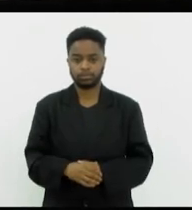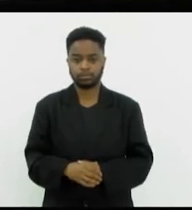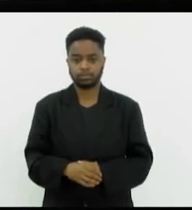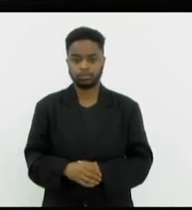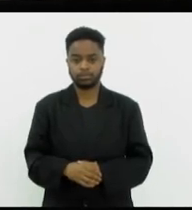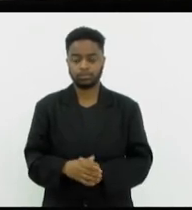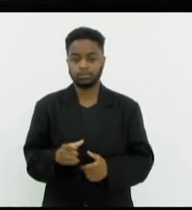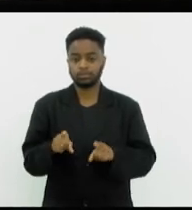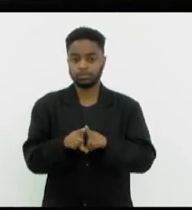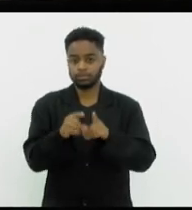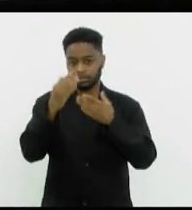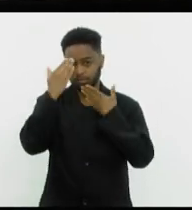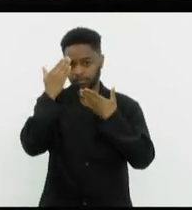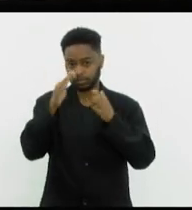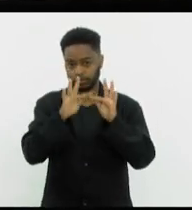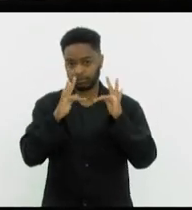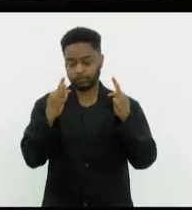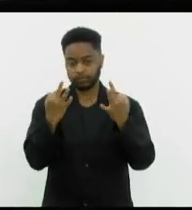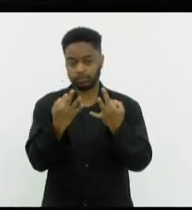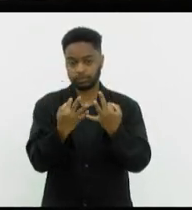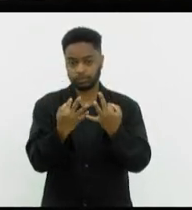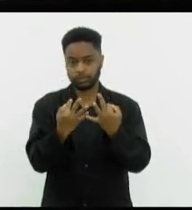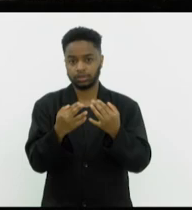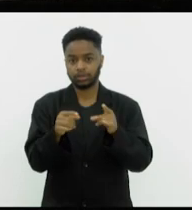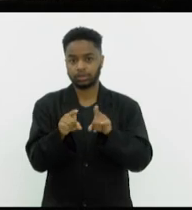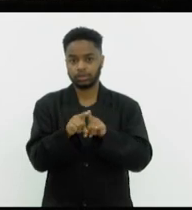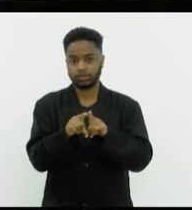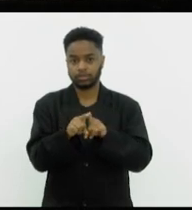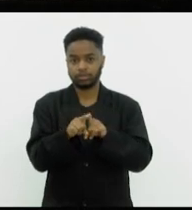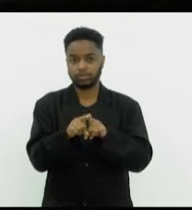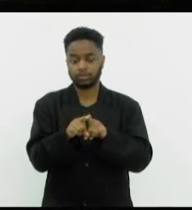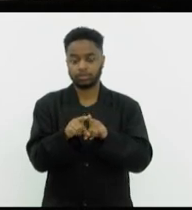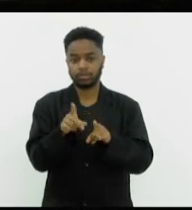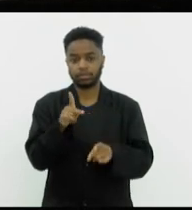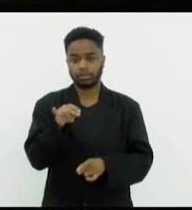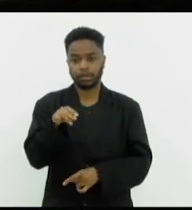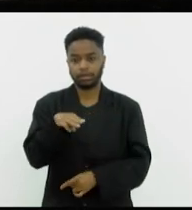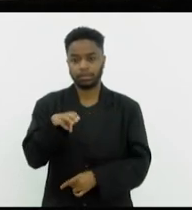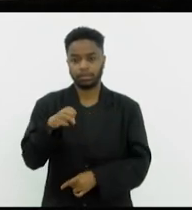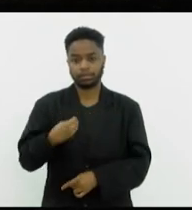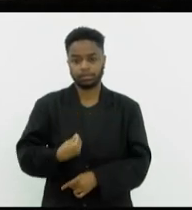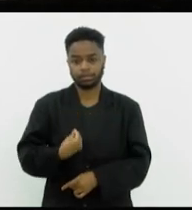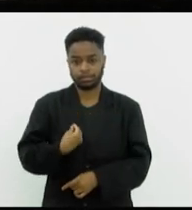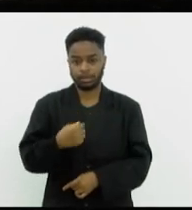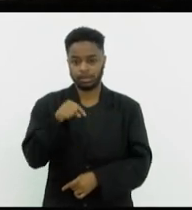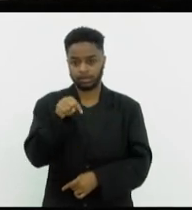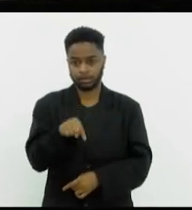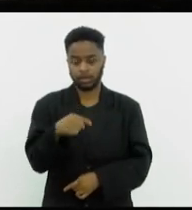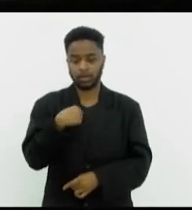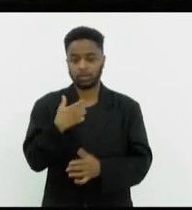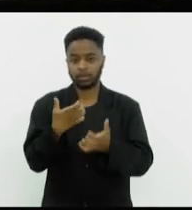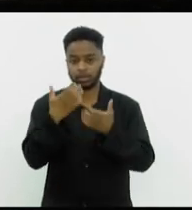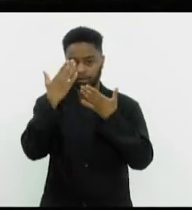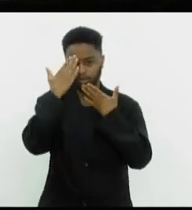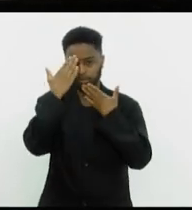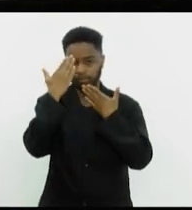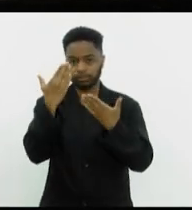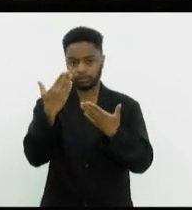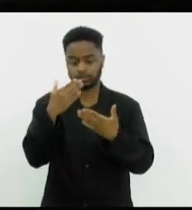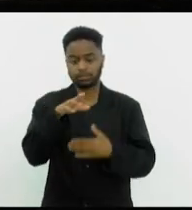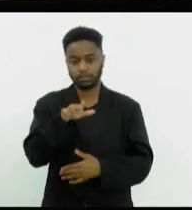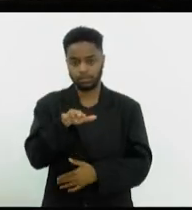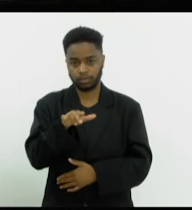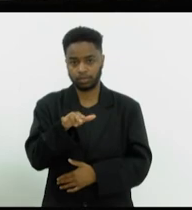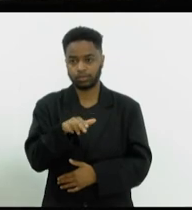Agradecer a minha família, os meus pais estão aqui hoje presentes. Quero agradecer ao meu